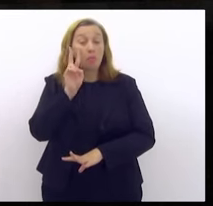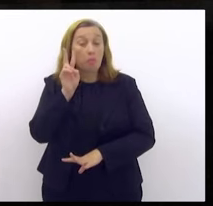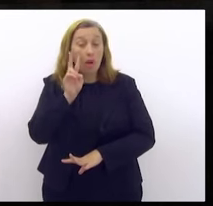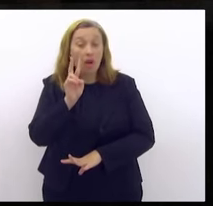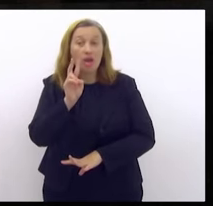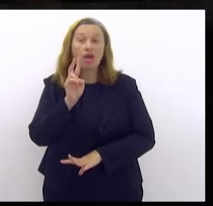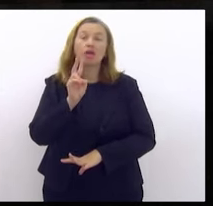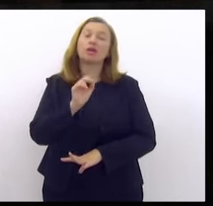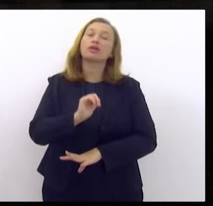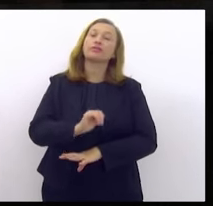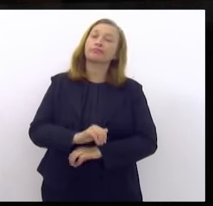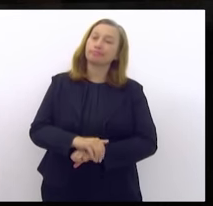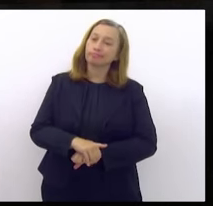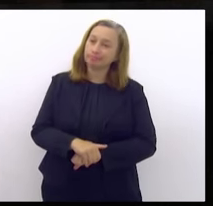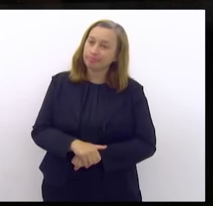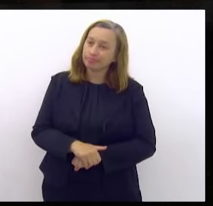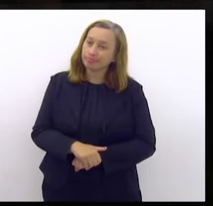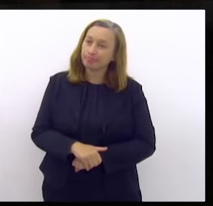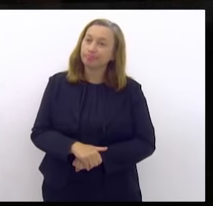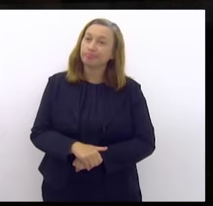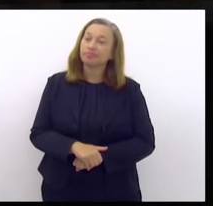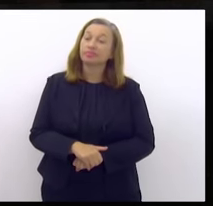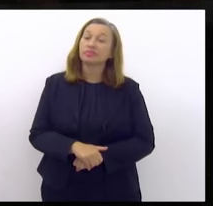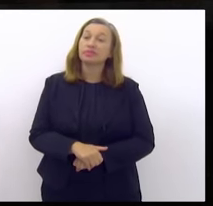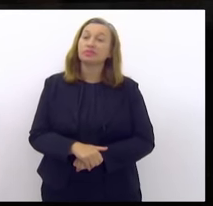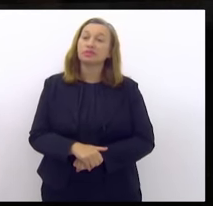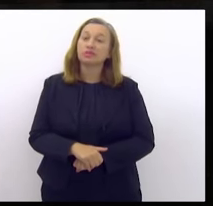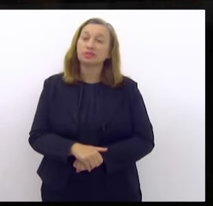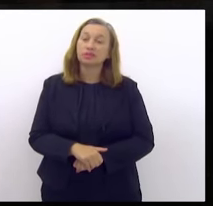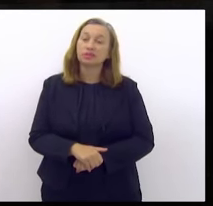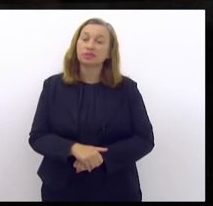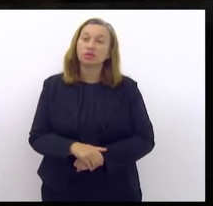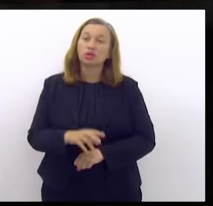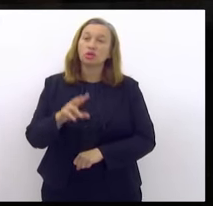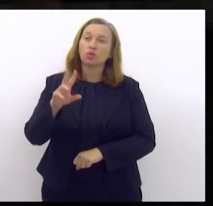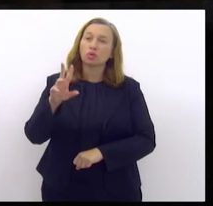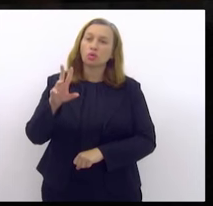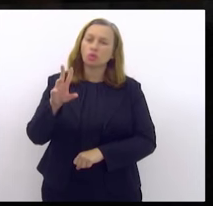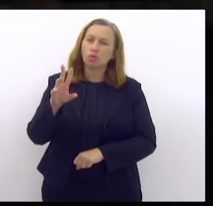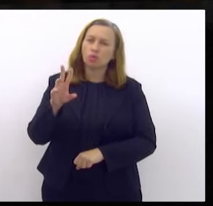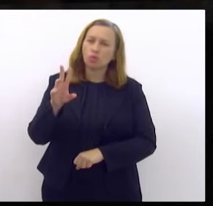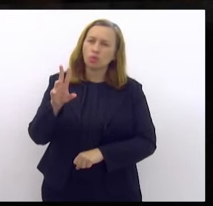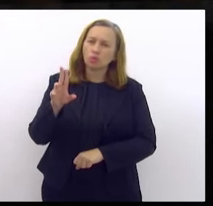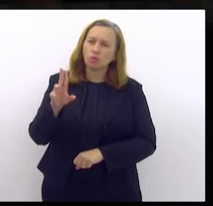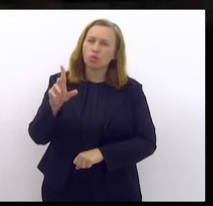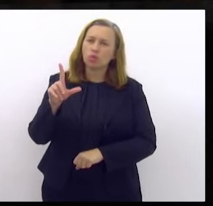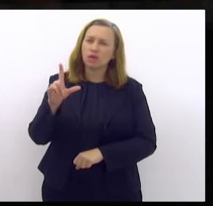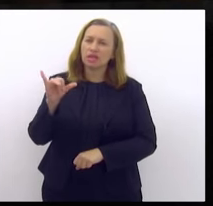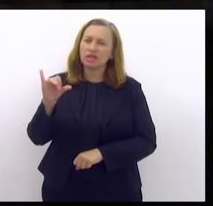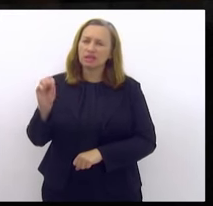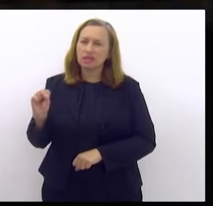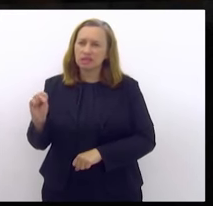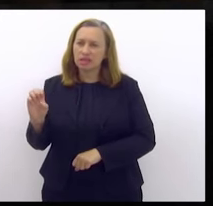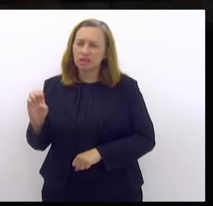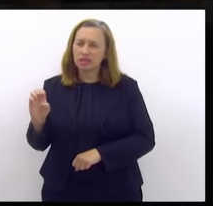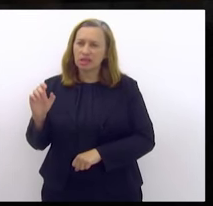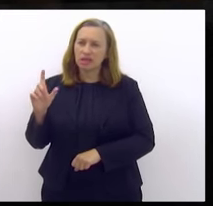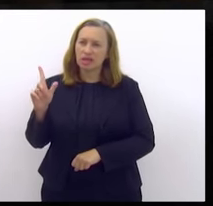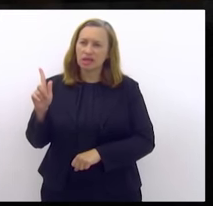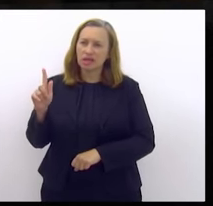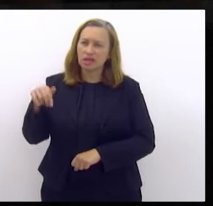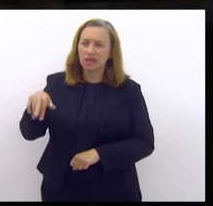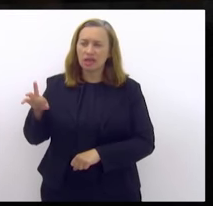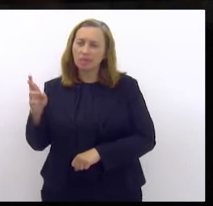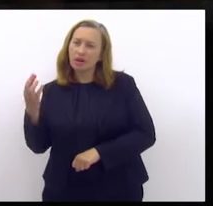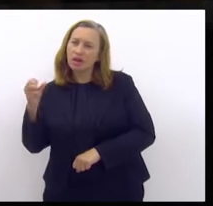antigo e saudoso Ulisses Guimarães. Uma vez presidia ele o